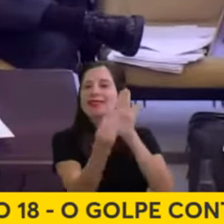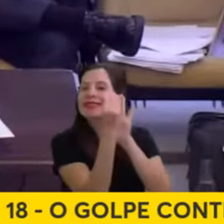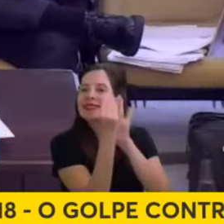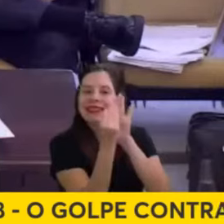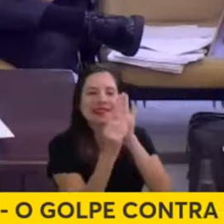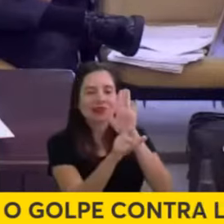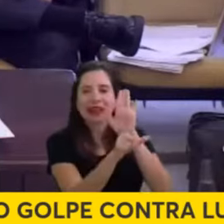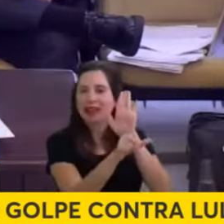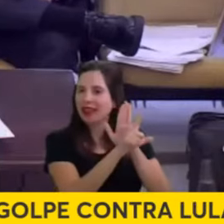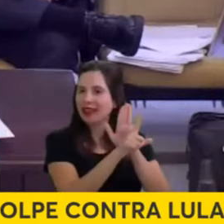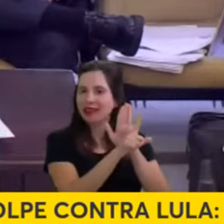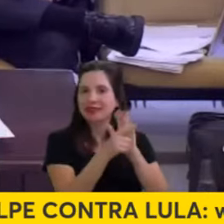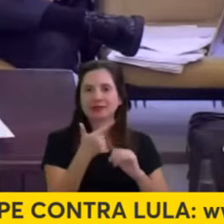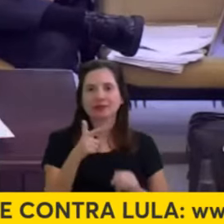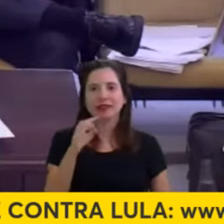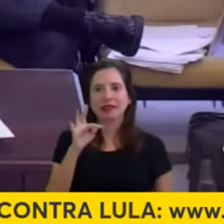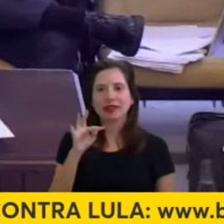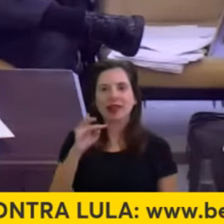do